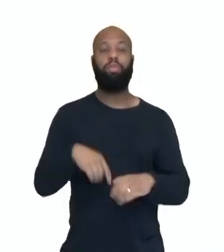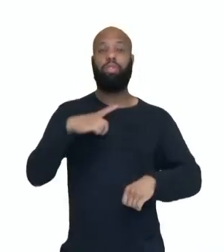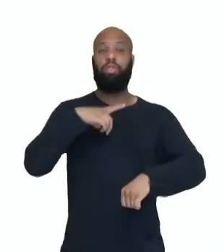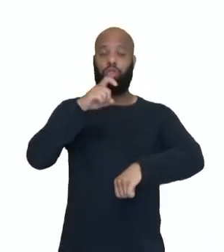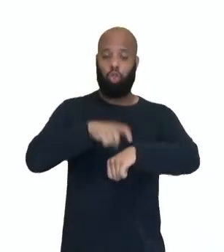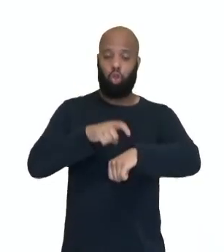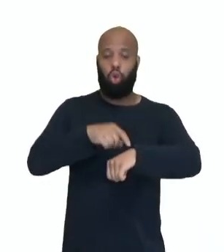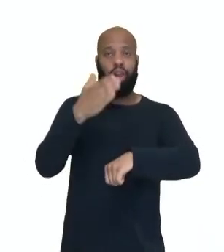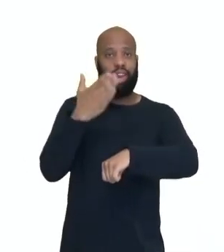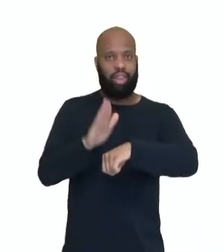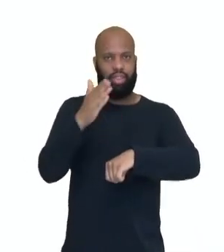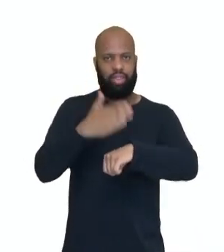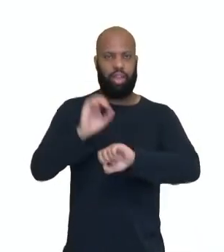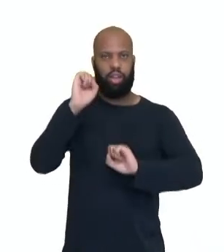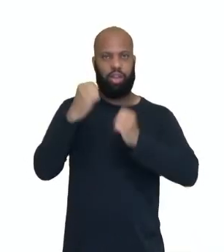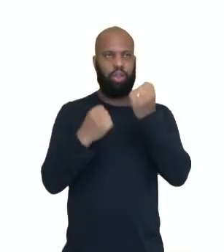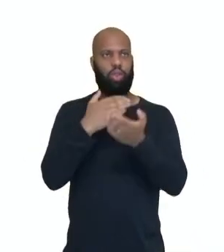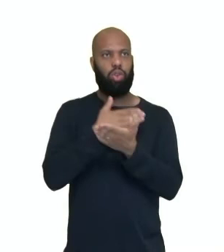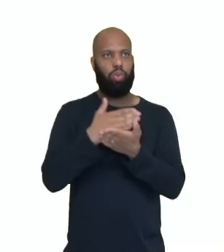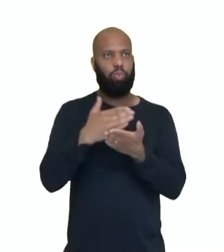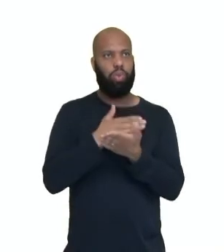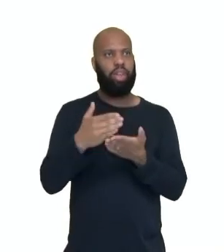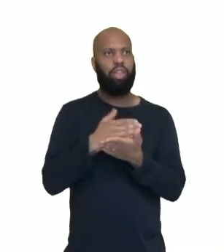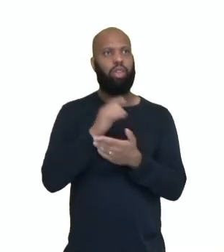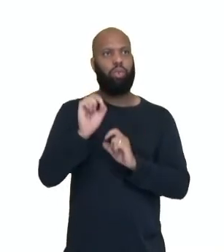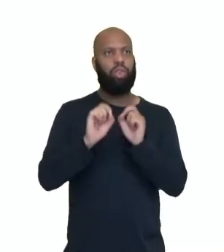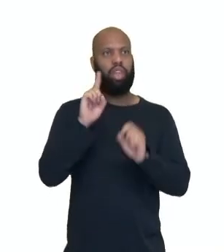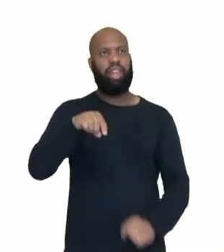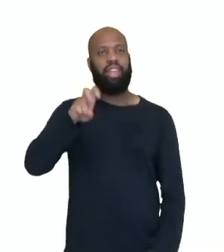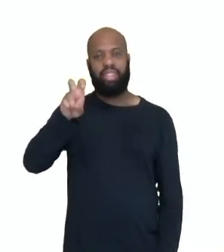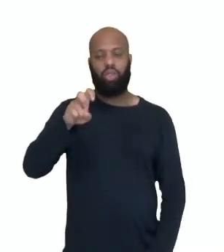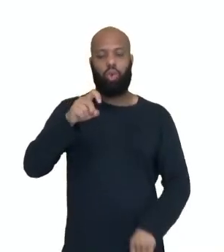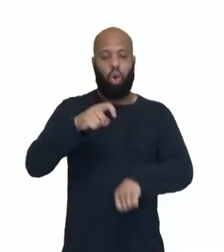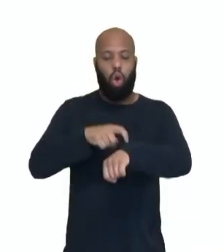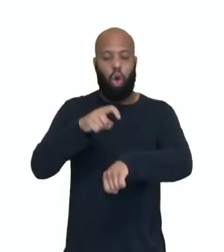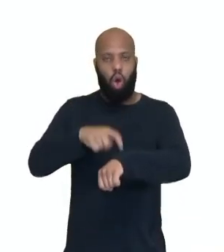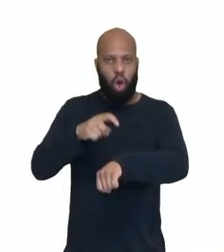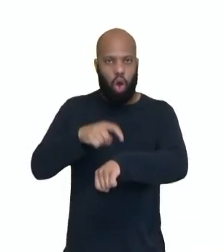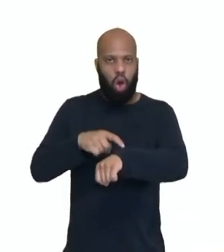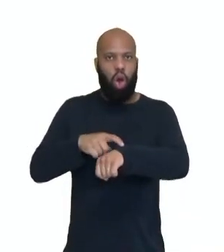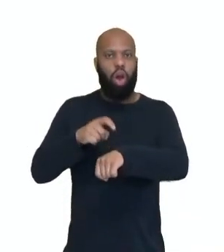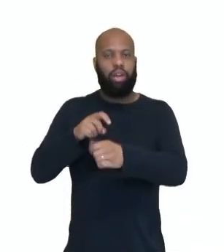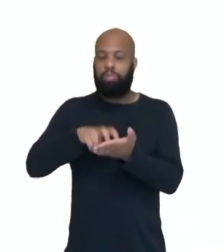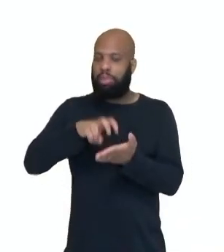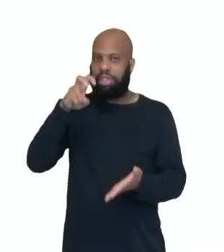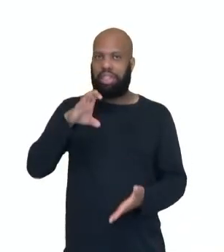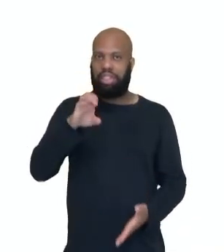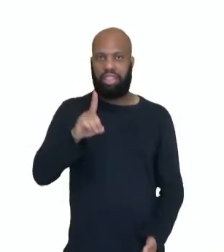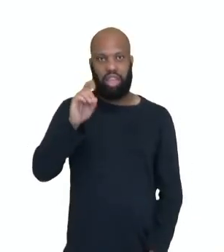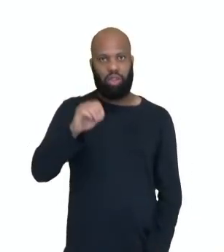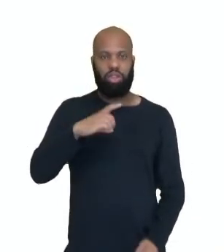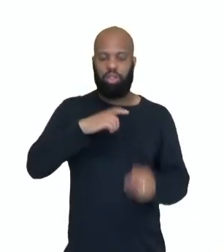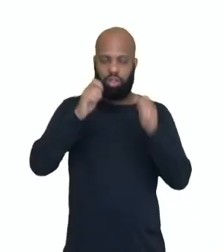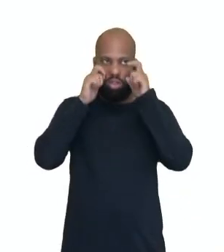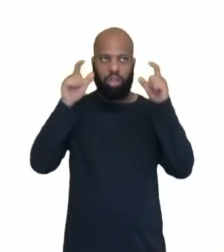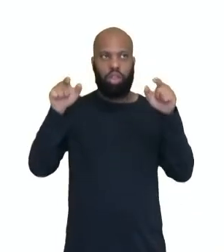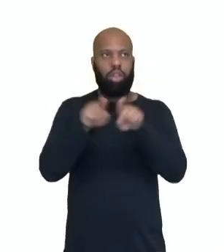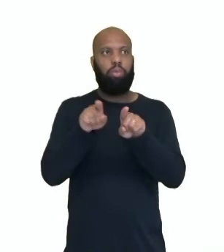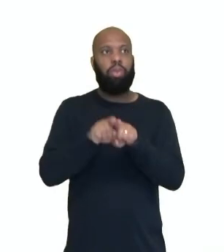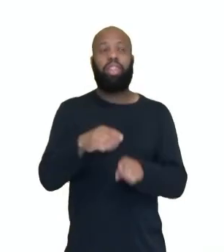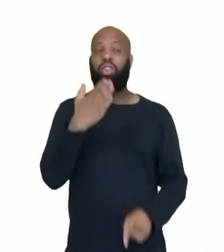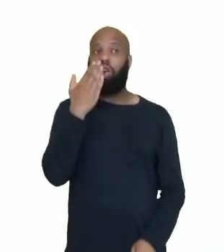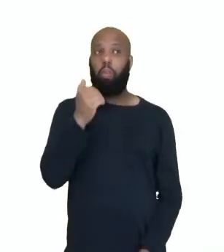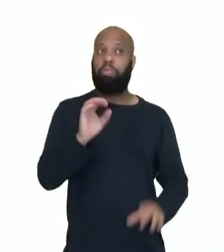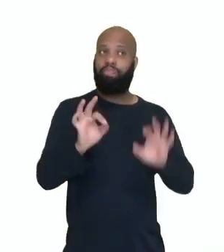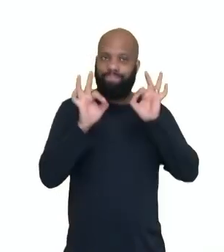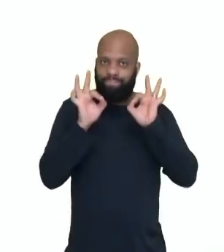horários de treinamento iniciam antes das 5 da manhã, então esses lutadores têm que acordar muito cedo. Uma dieta